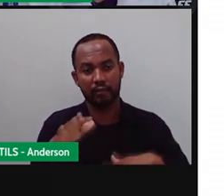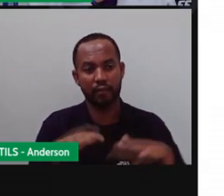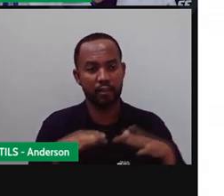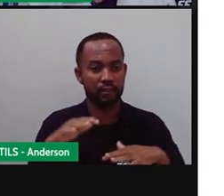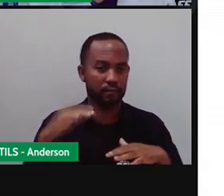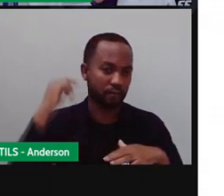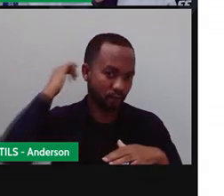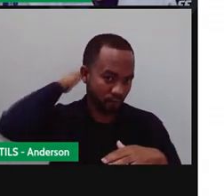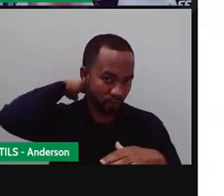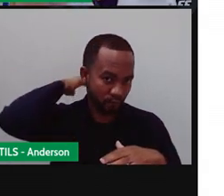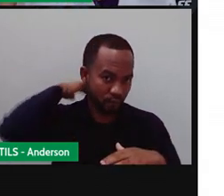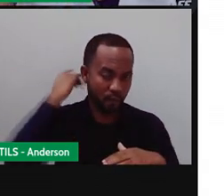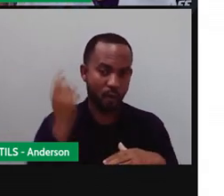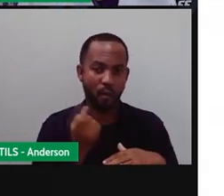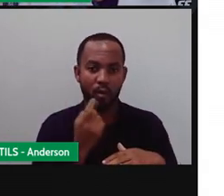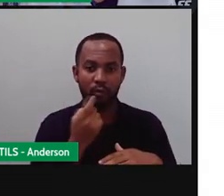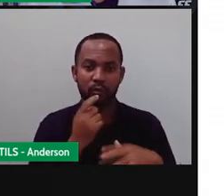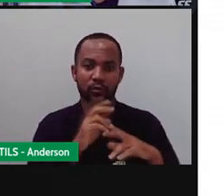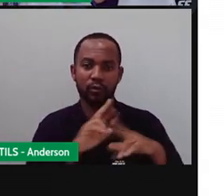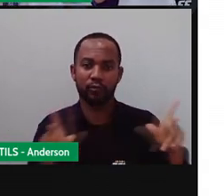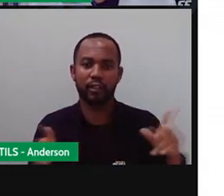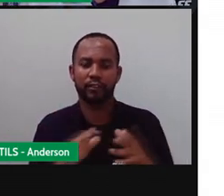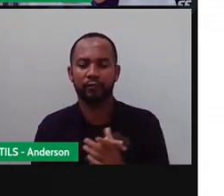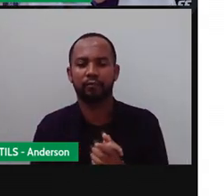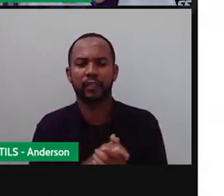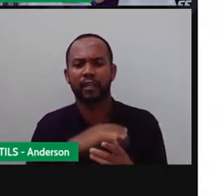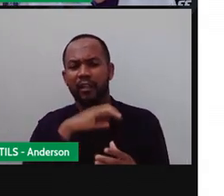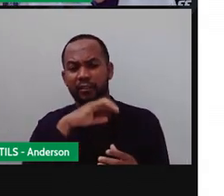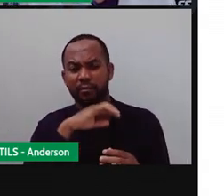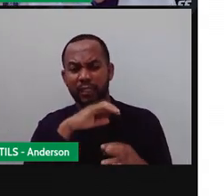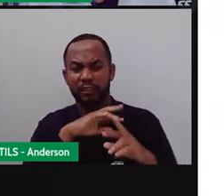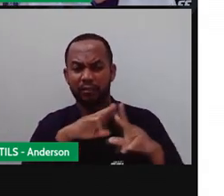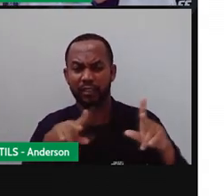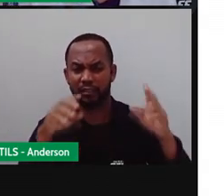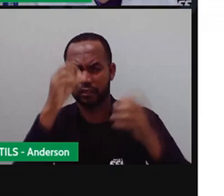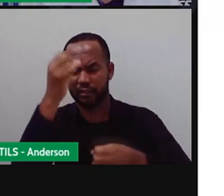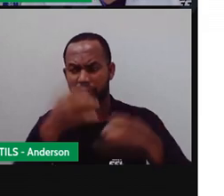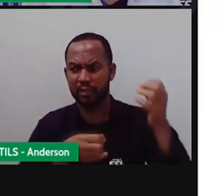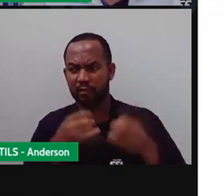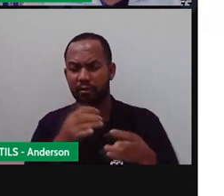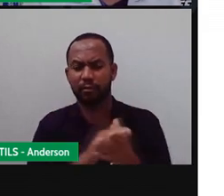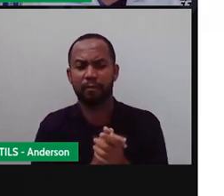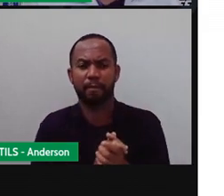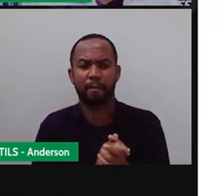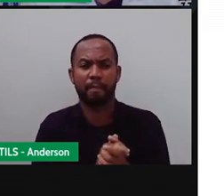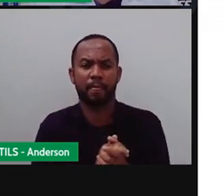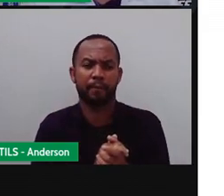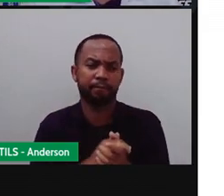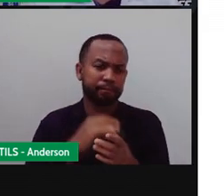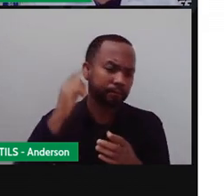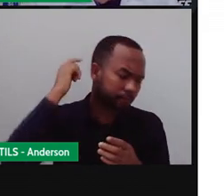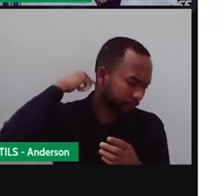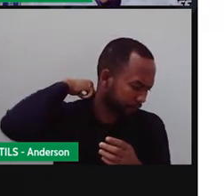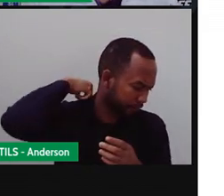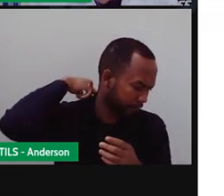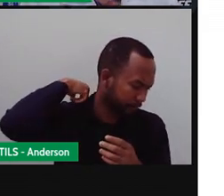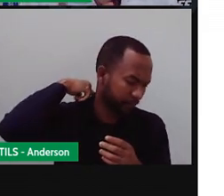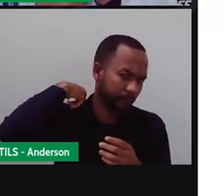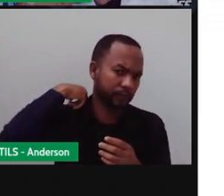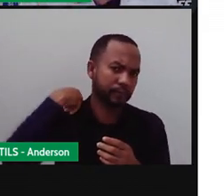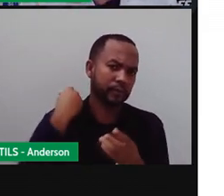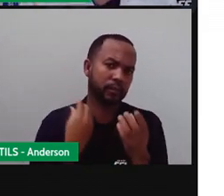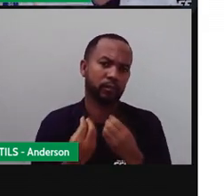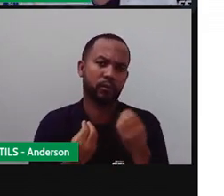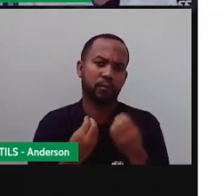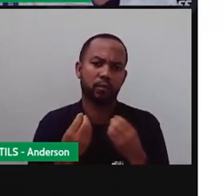coluna vertebral. Olha quantos animais a Pró foi falando aqui, não foi isso? Falamos da coluna vertebral, né? Isso que